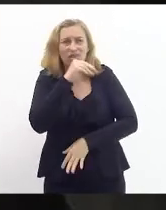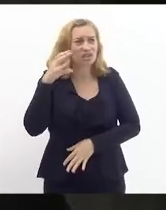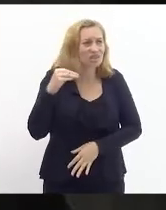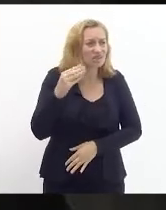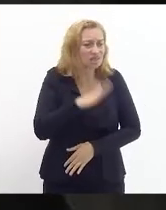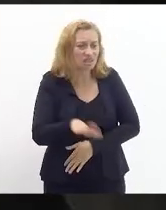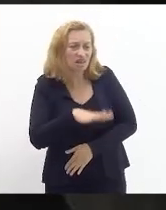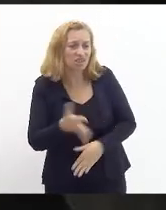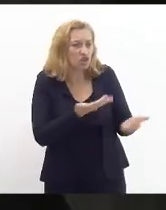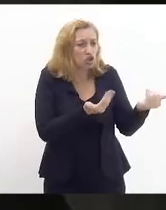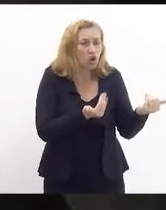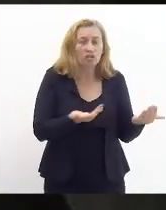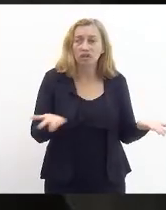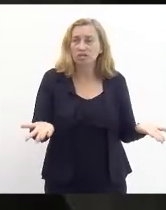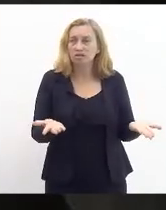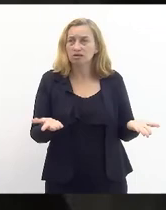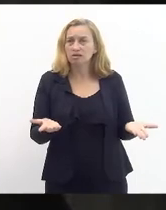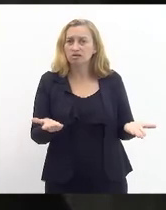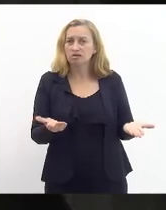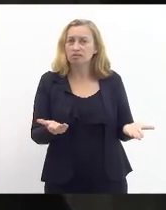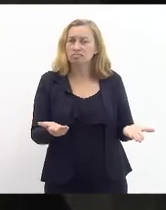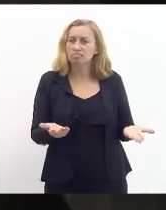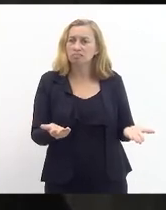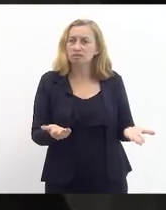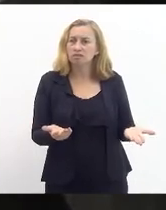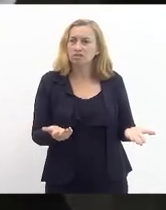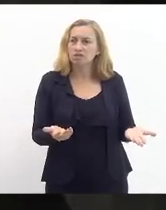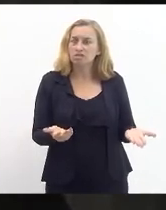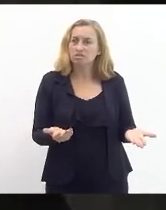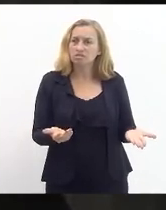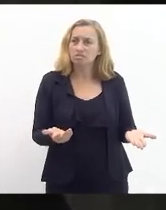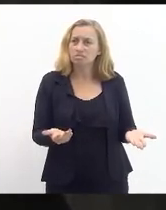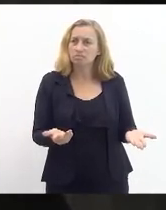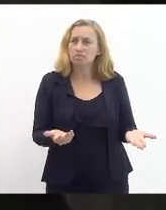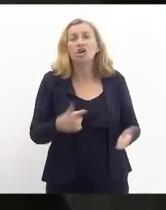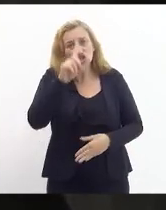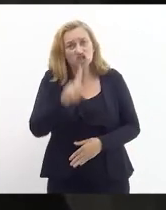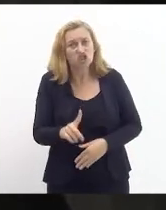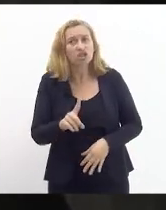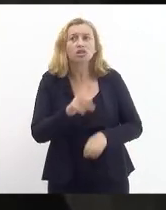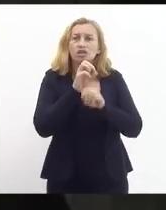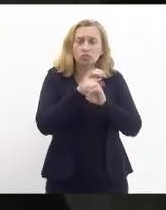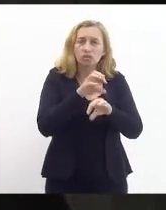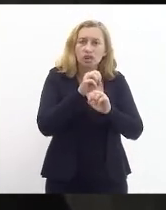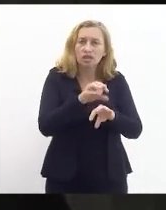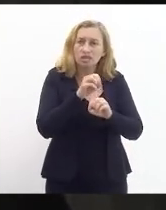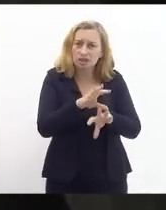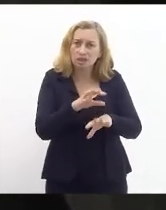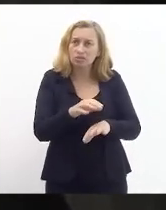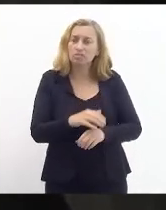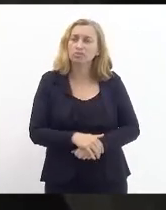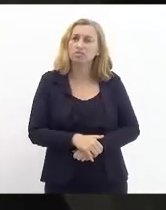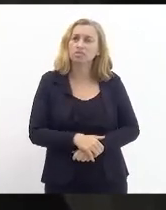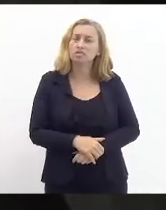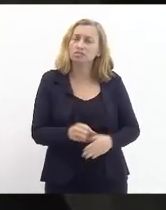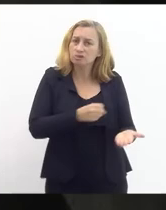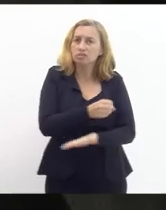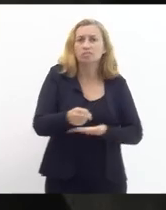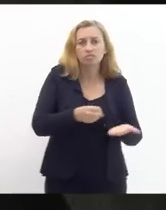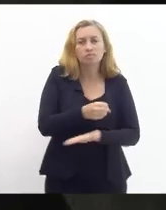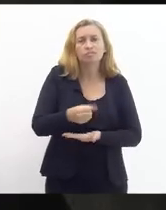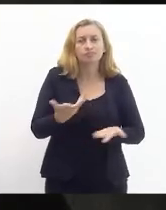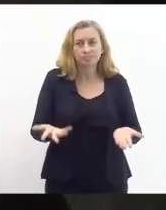adolescentes nossos jovens sem garantir o mínimo sem garantir o mínimo que o direito à educação que completa em pelo menos a educação